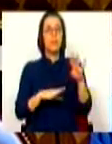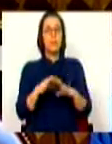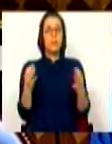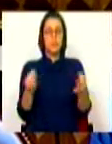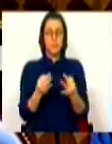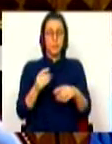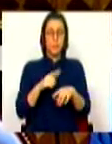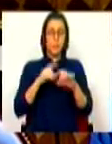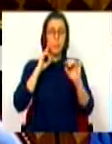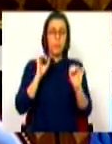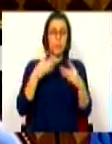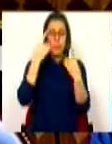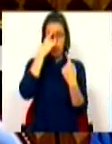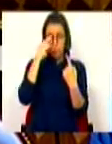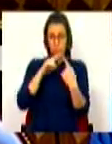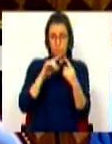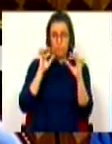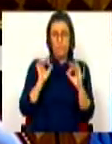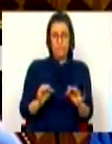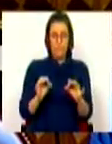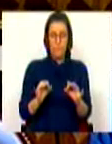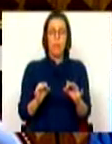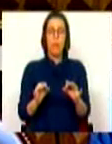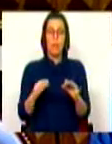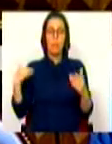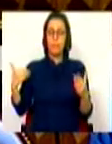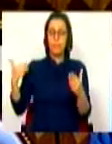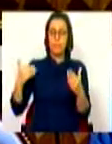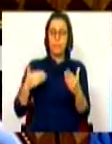concretização deste prioritário objetivo tem, aliás,